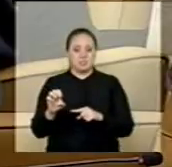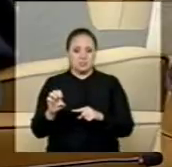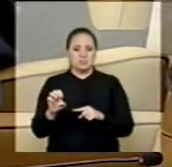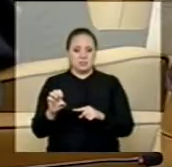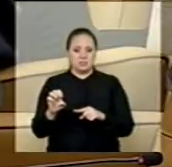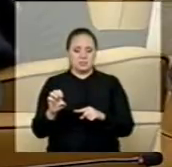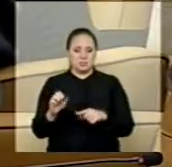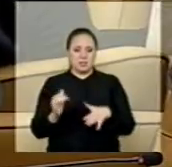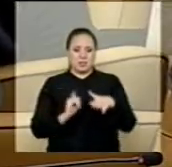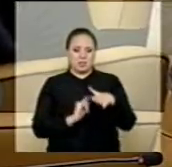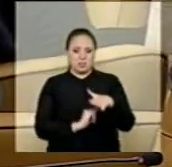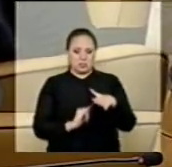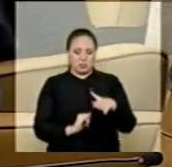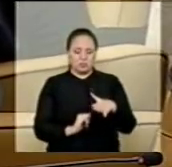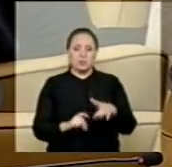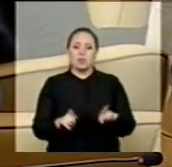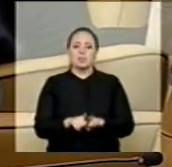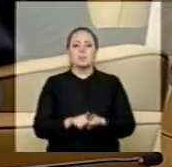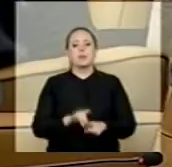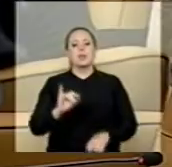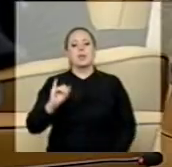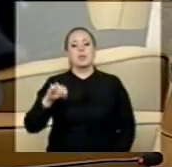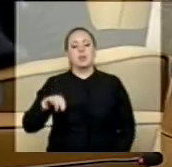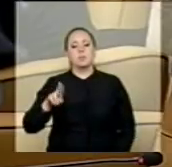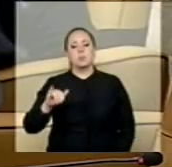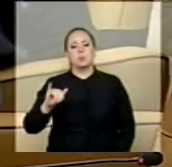instituto diverso, imunidades,